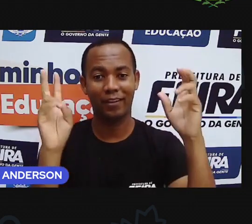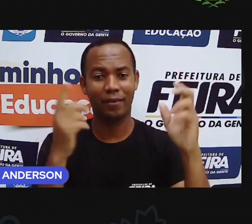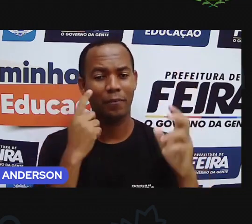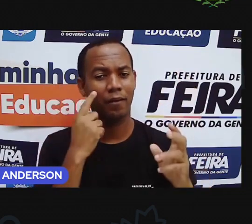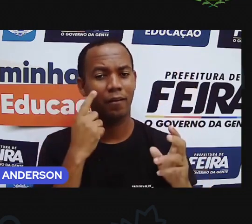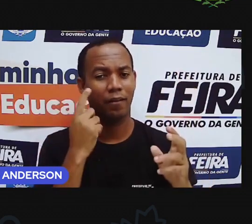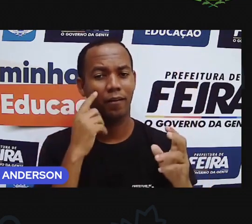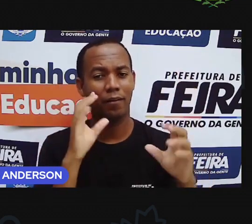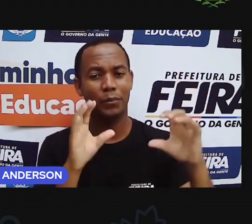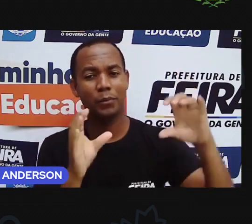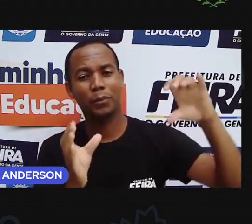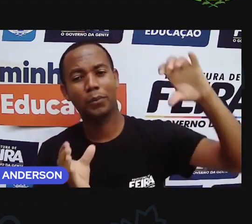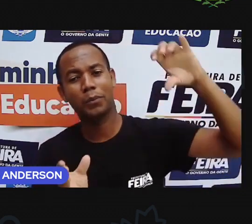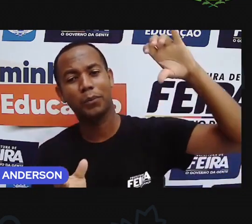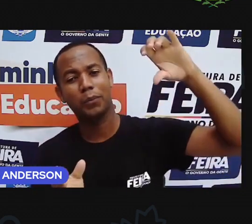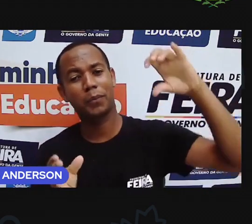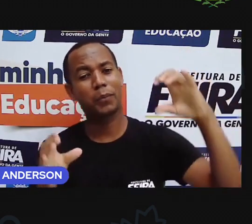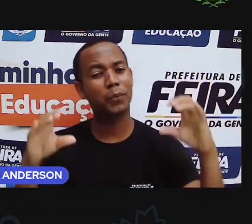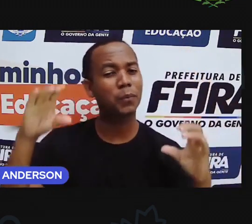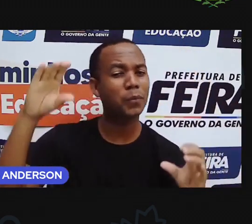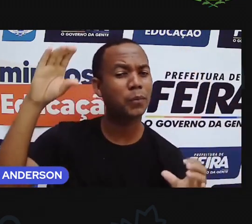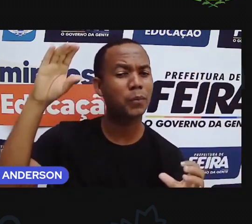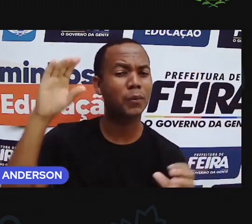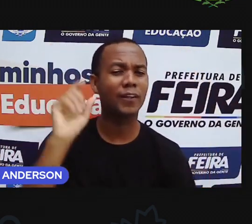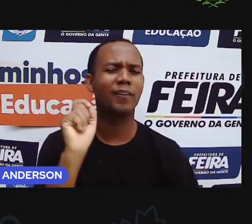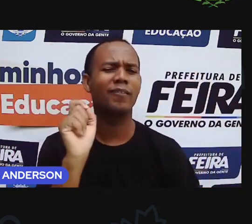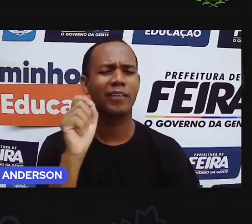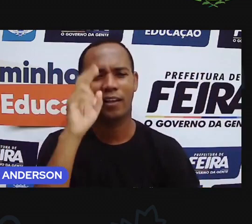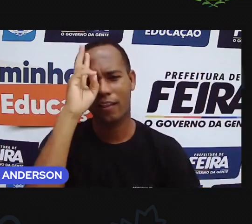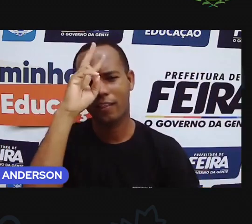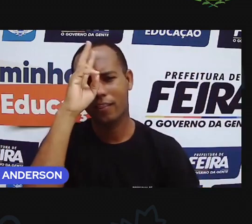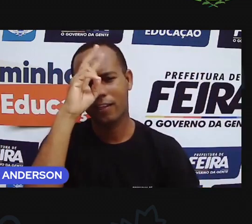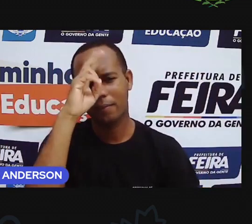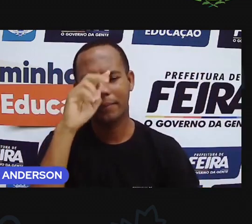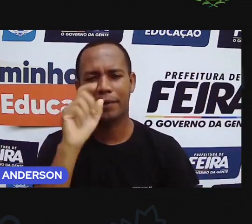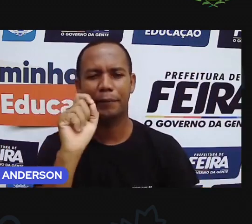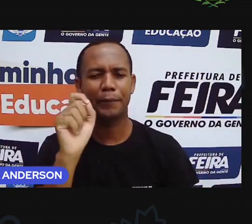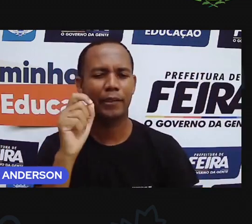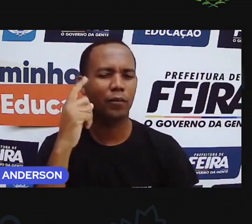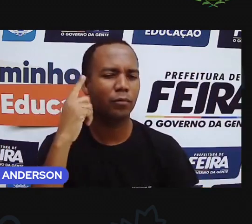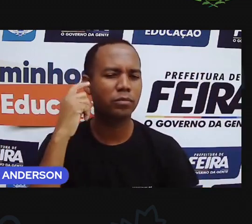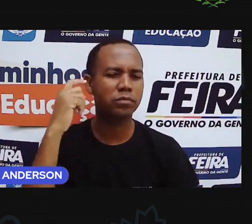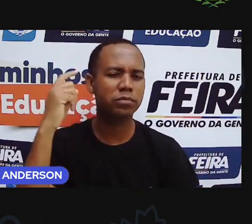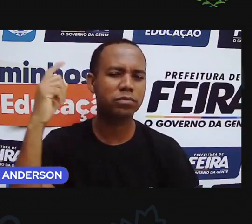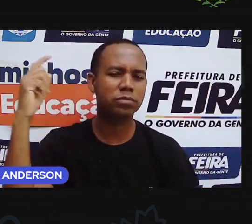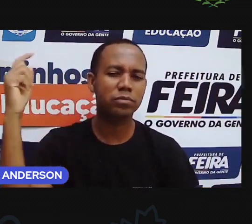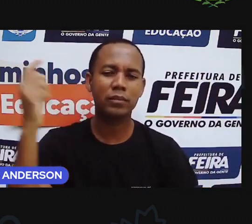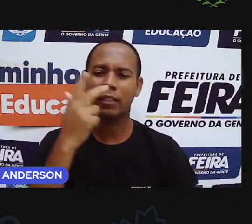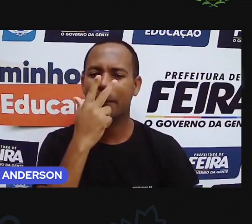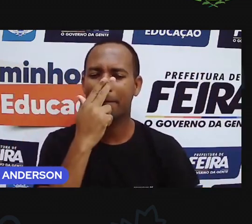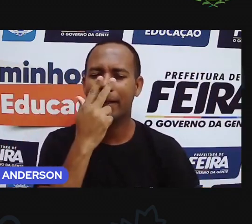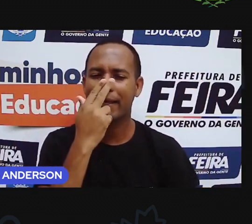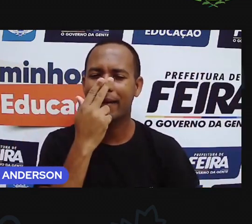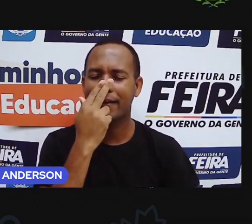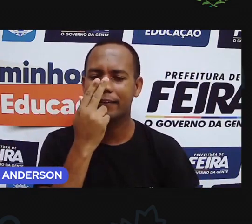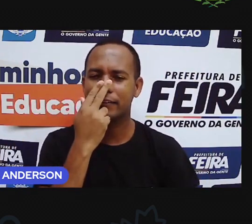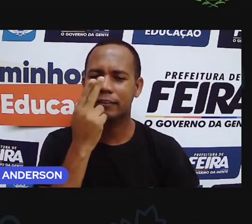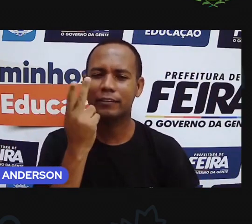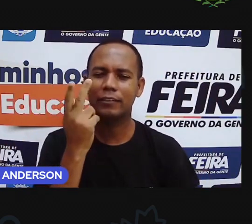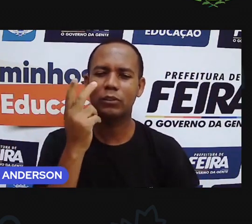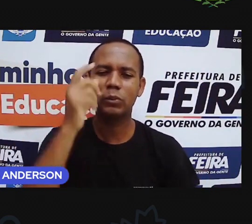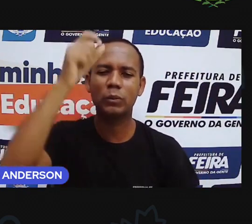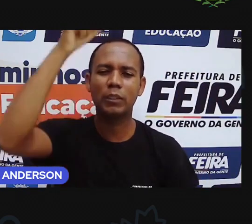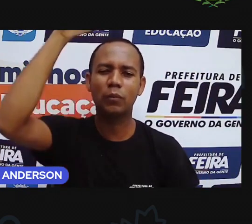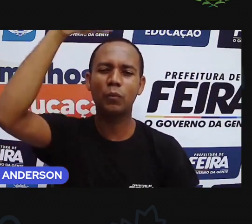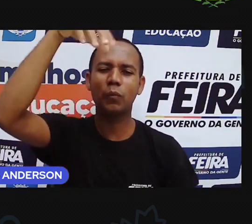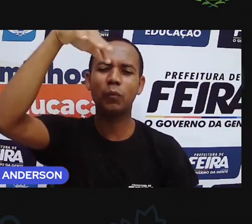E esse barulho? Ó, lembra o que para vocês? Ó.